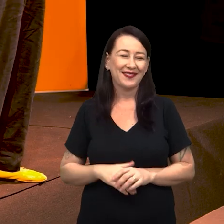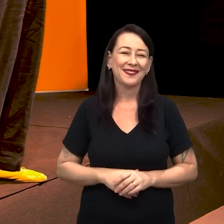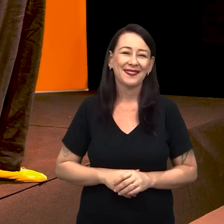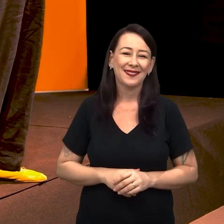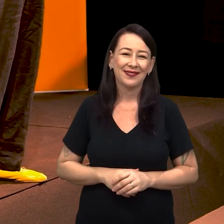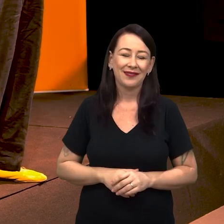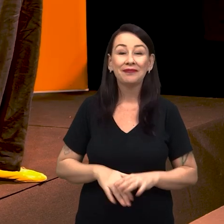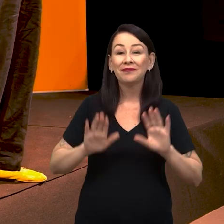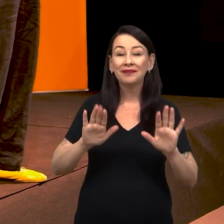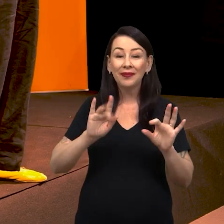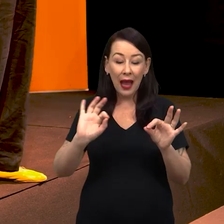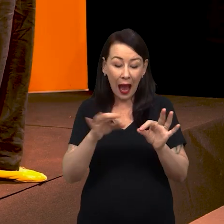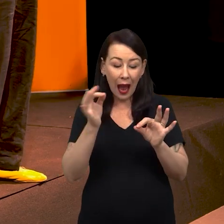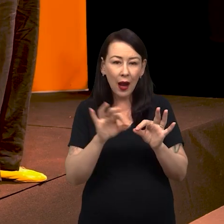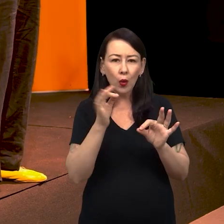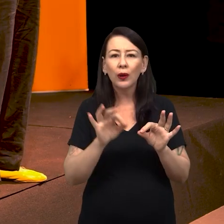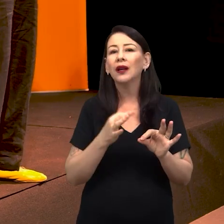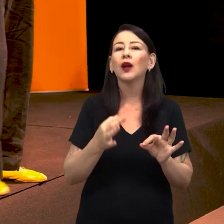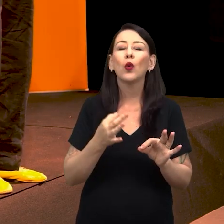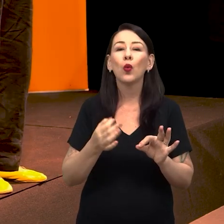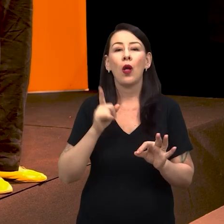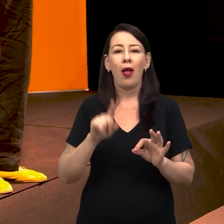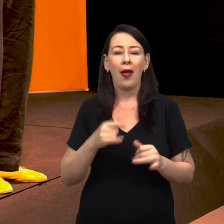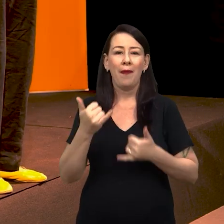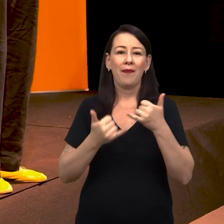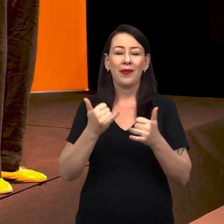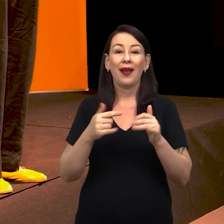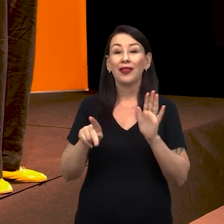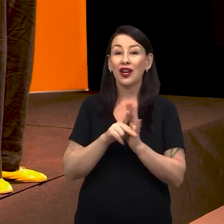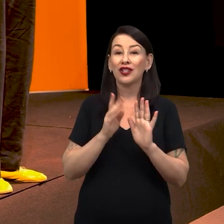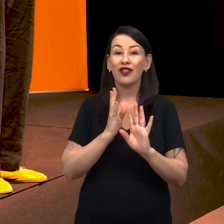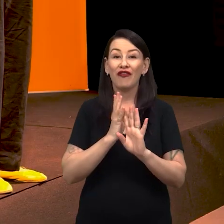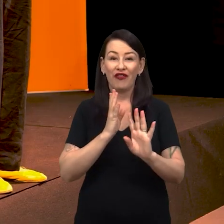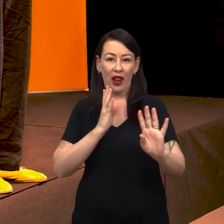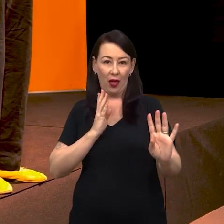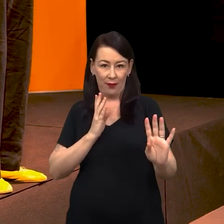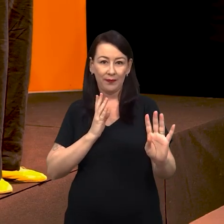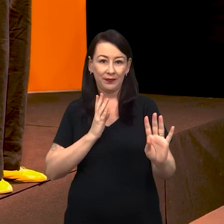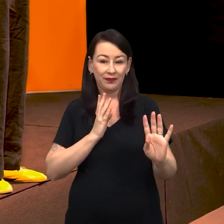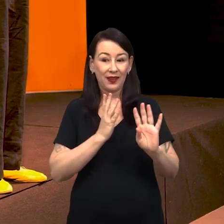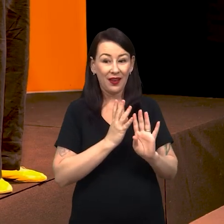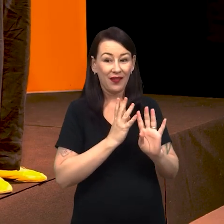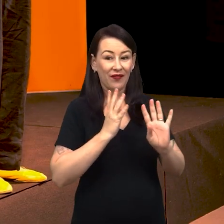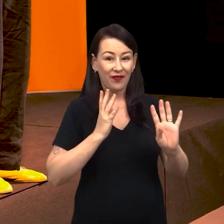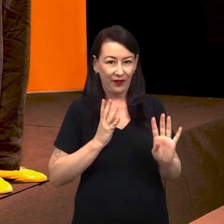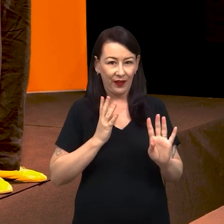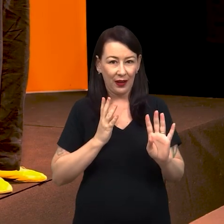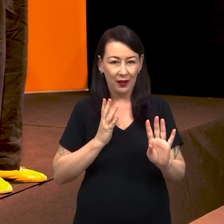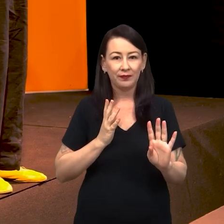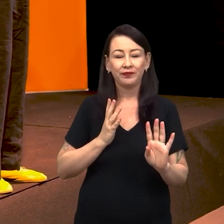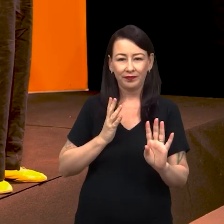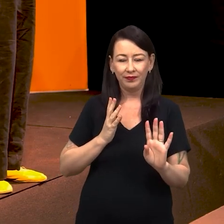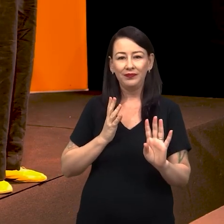Você conhece a minha, tá? A agulhinha é uma brincadeira de fila que vai ter... Uma